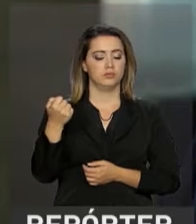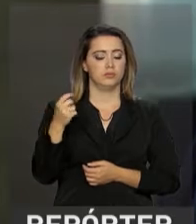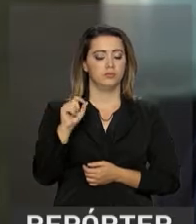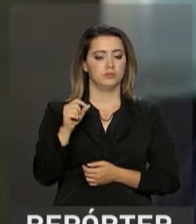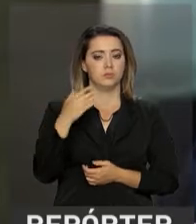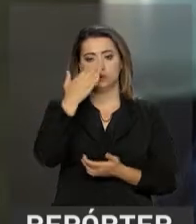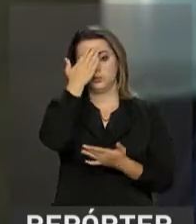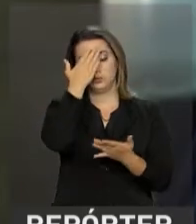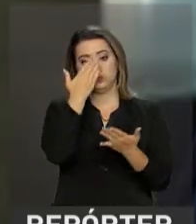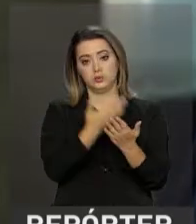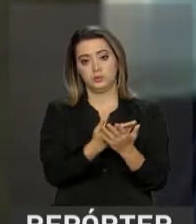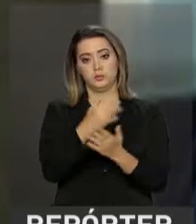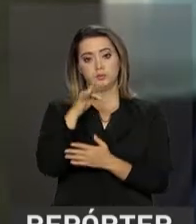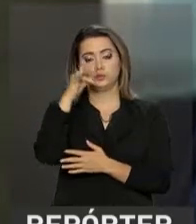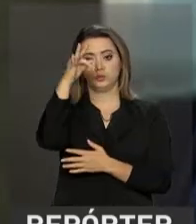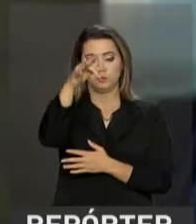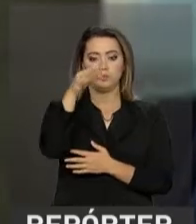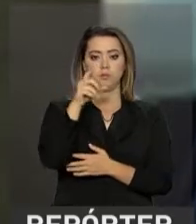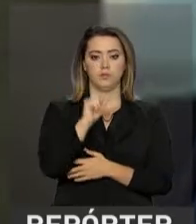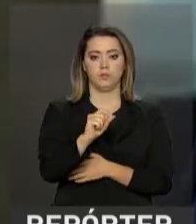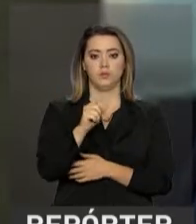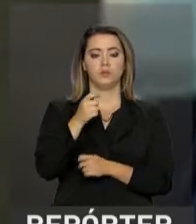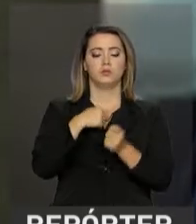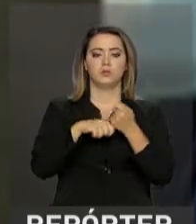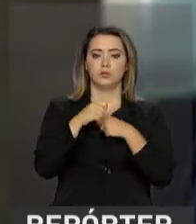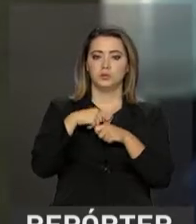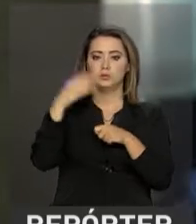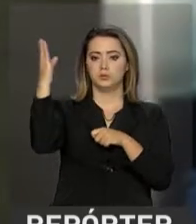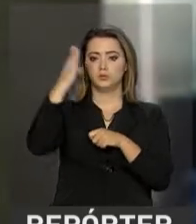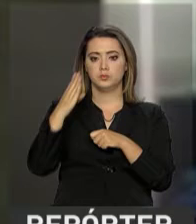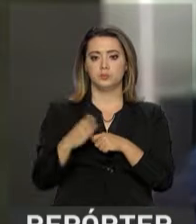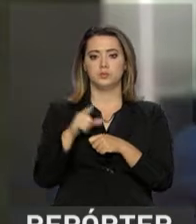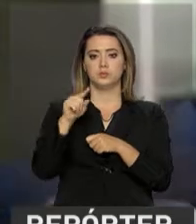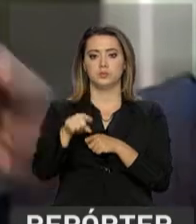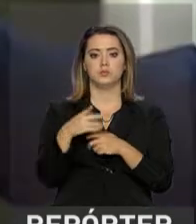futura da economia brasileira